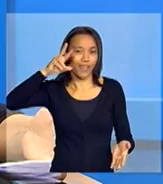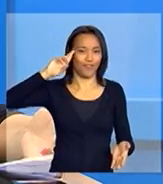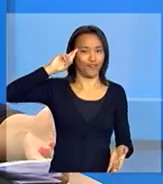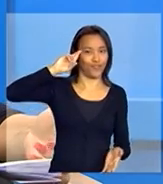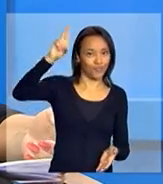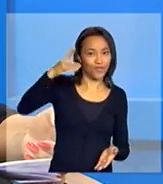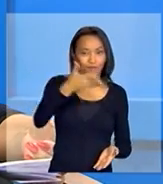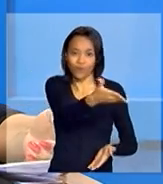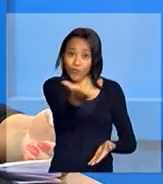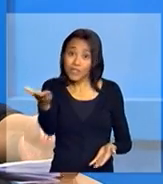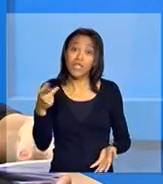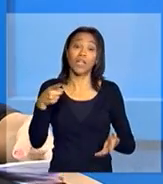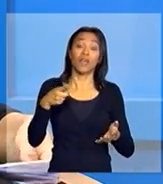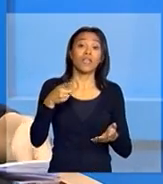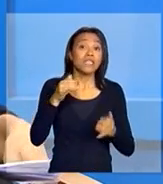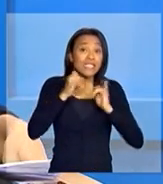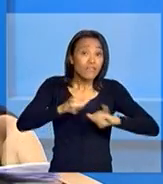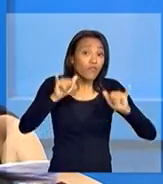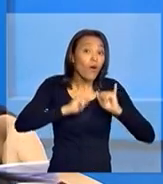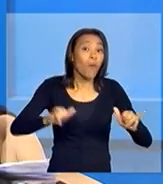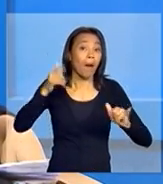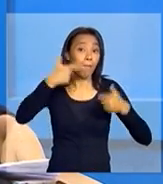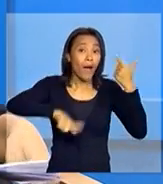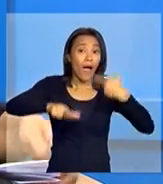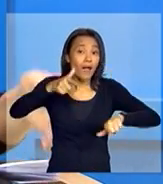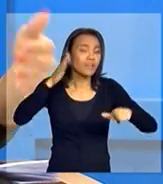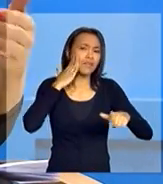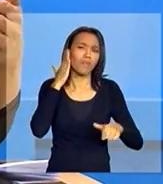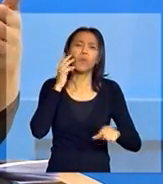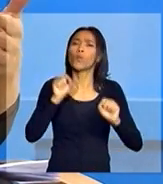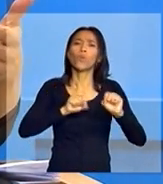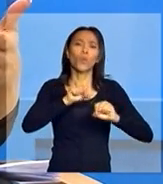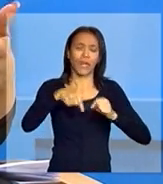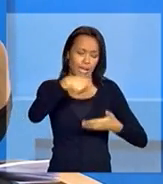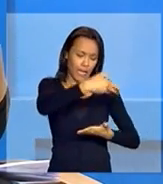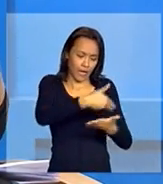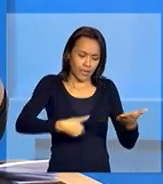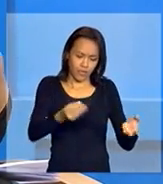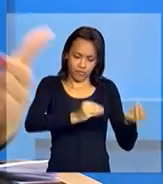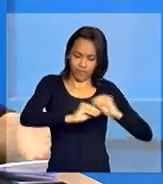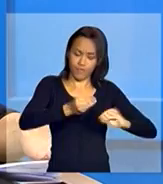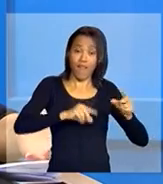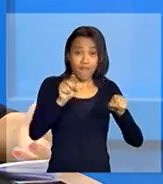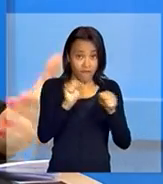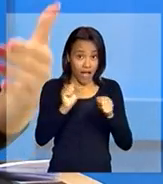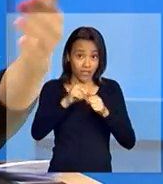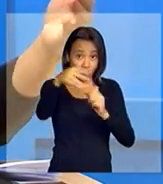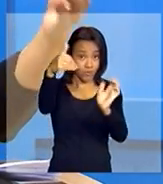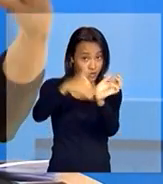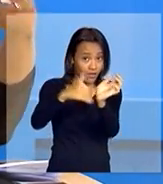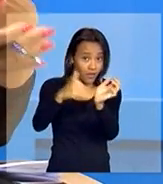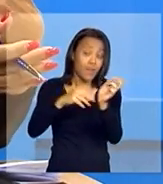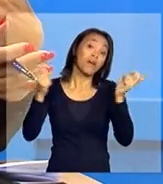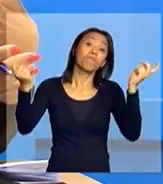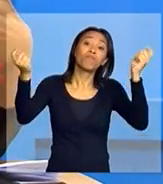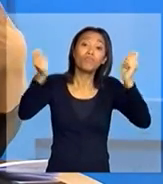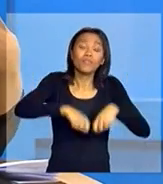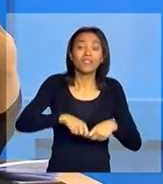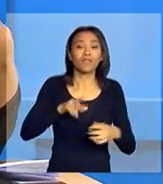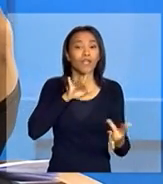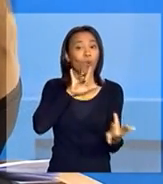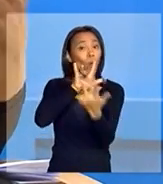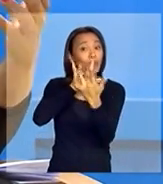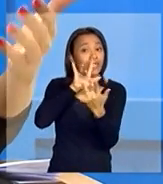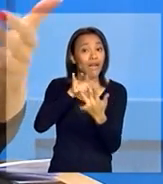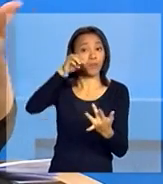cidade informe-se sobre isso realmente faça e o seu login para que você possa fazer esse contato com o